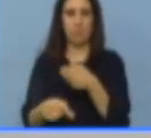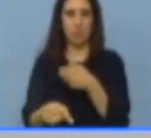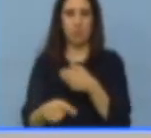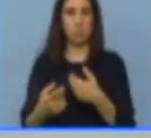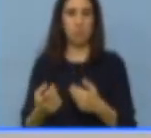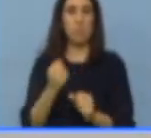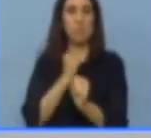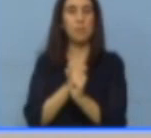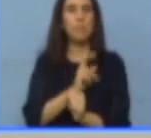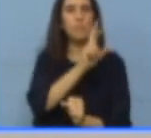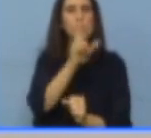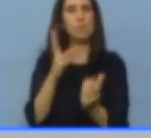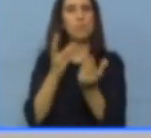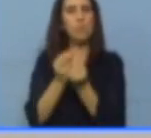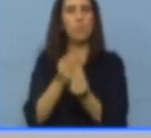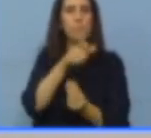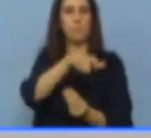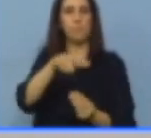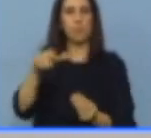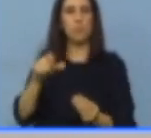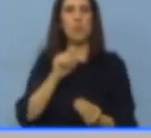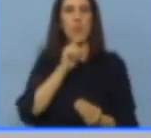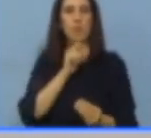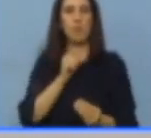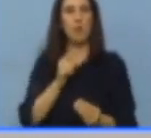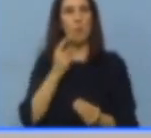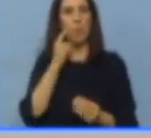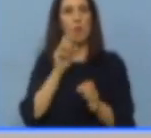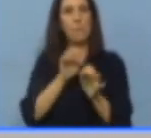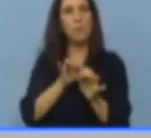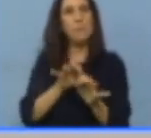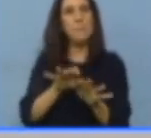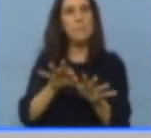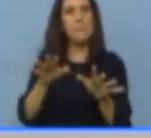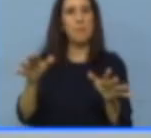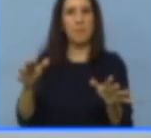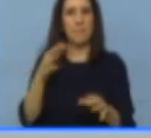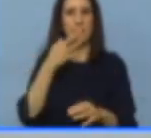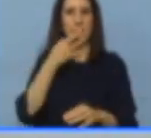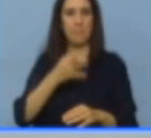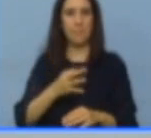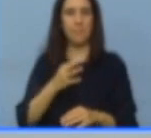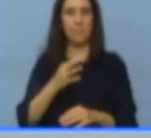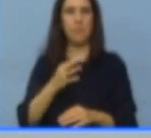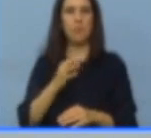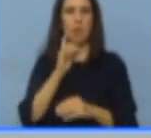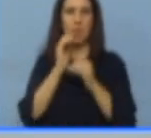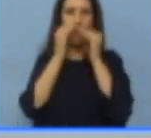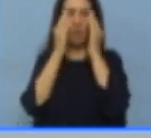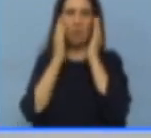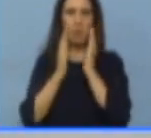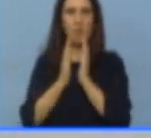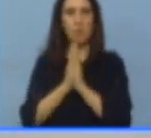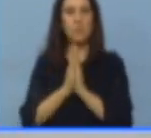trabalho missionário com as pessoas, para podermos chegar a todas as secções. As irmãs é mais fácil chegar às mulheres do que a